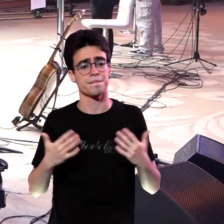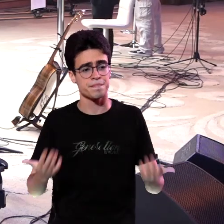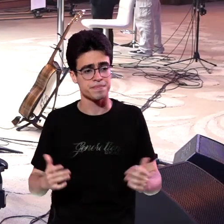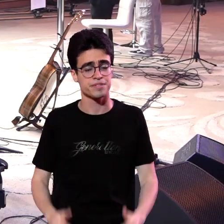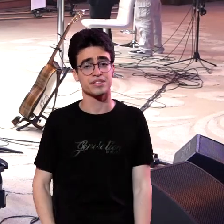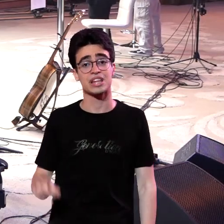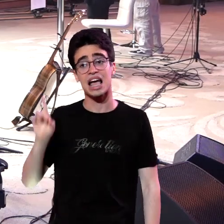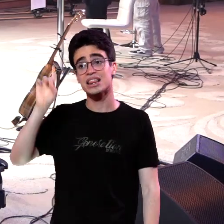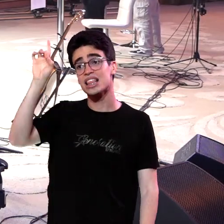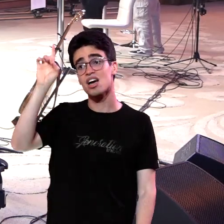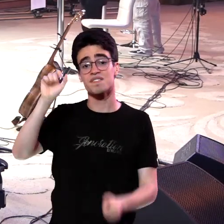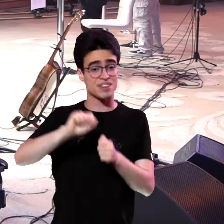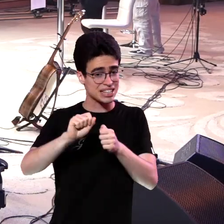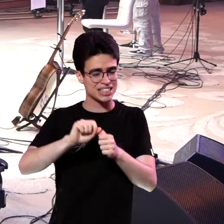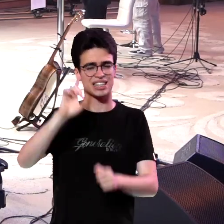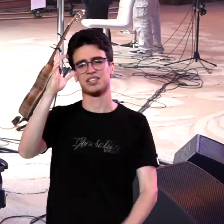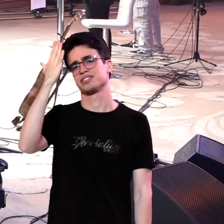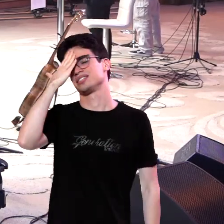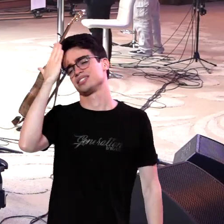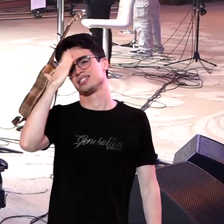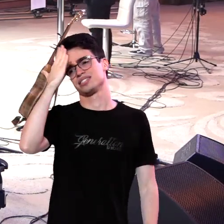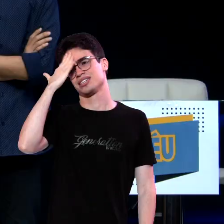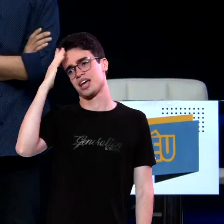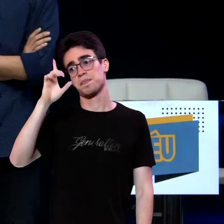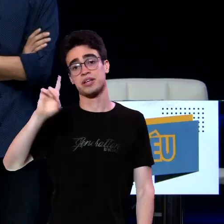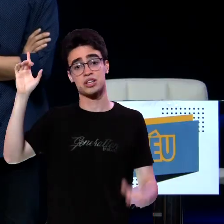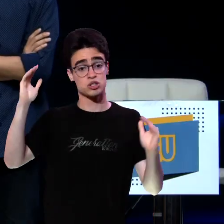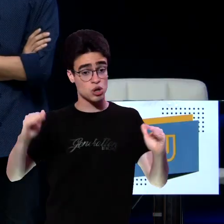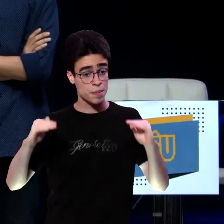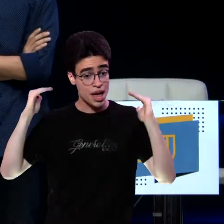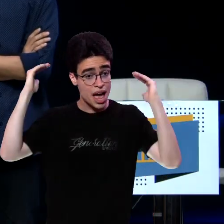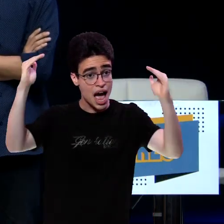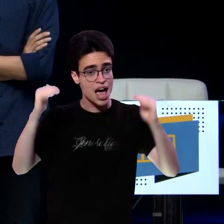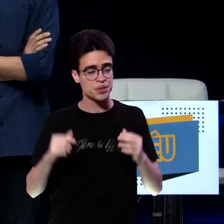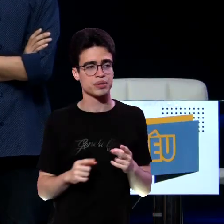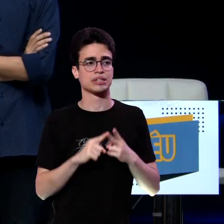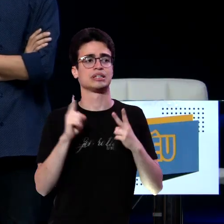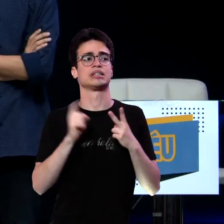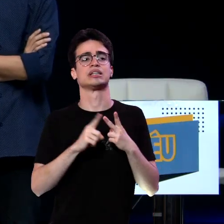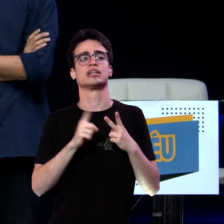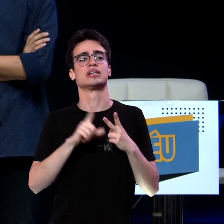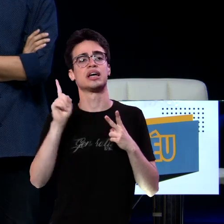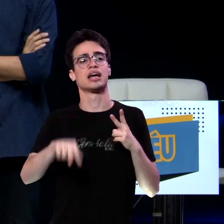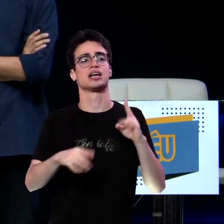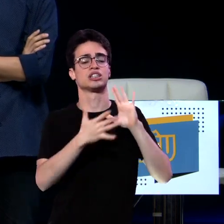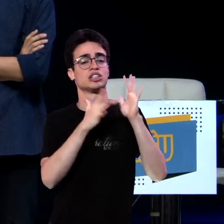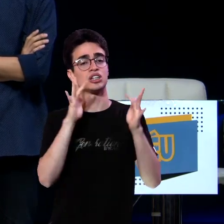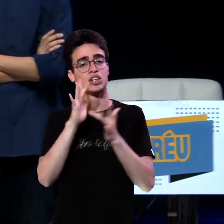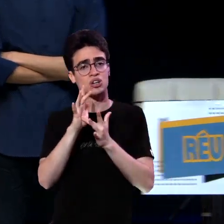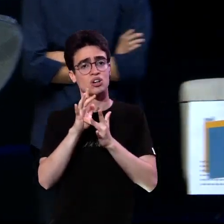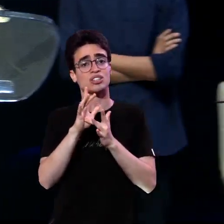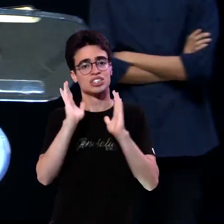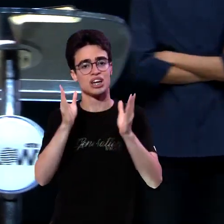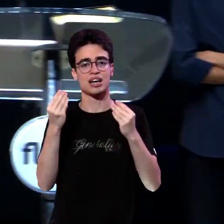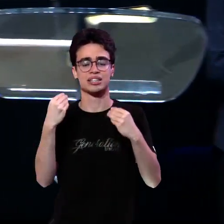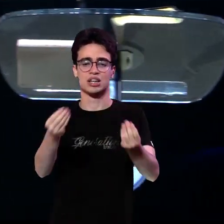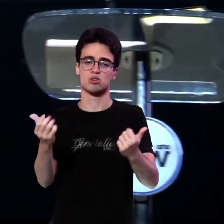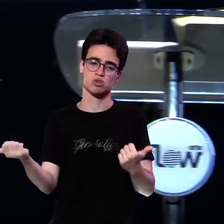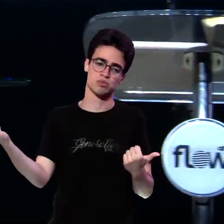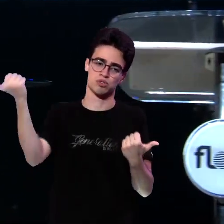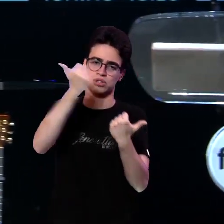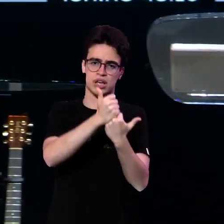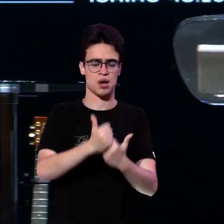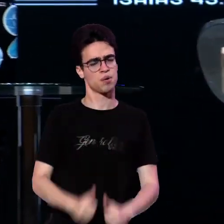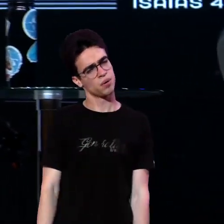Deus sabe o que Ele está fazendo, Ele é soberano. E a segunda coisa, Jesus te substituiu no tribunal. Deixa eu dizer uma